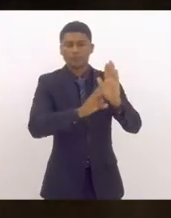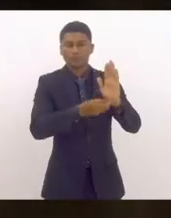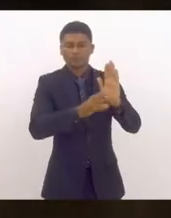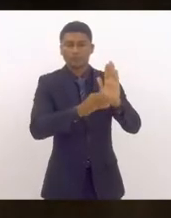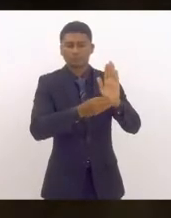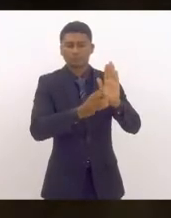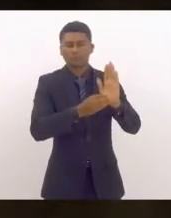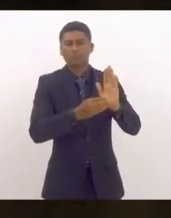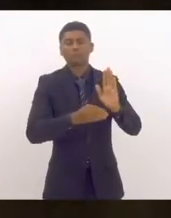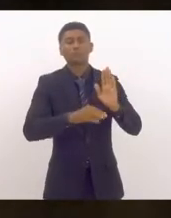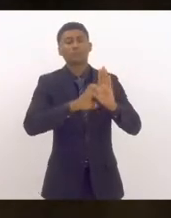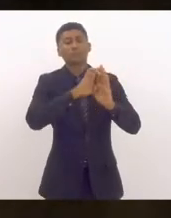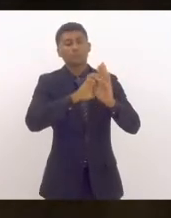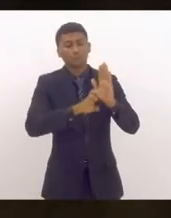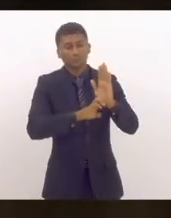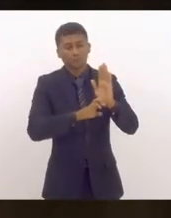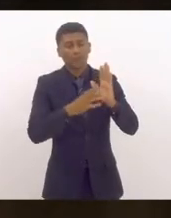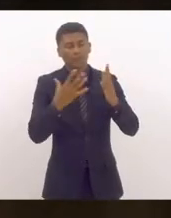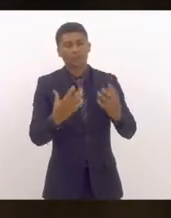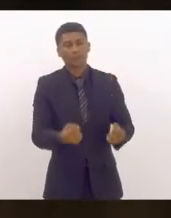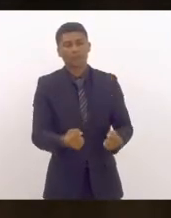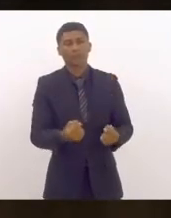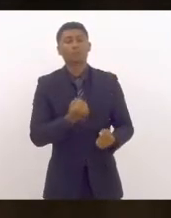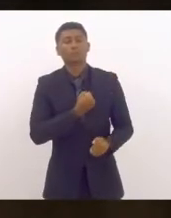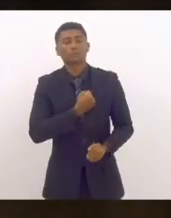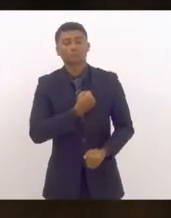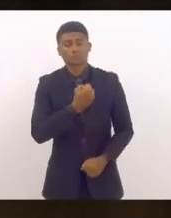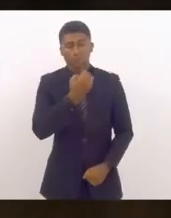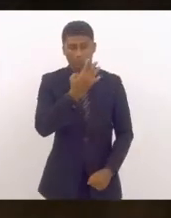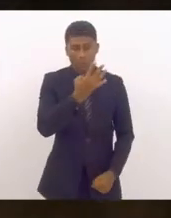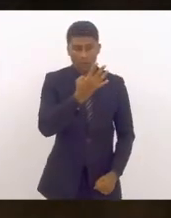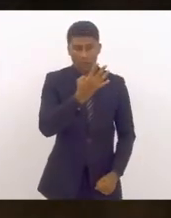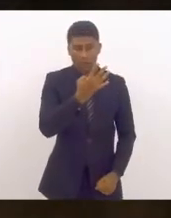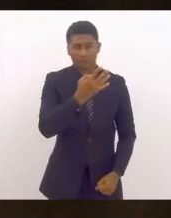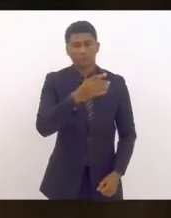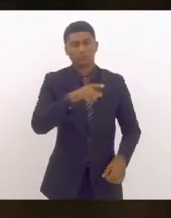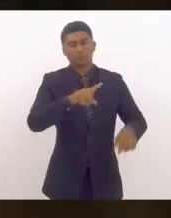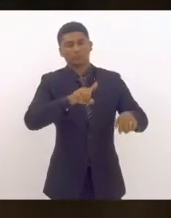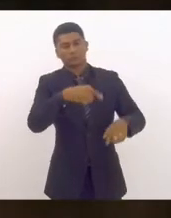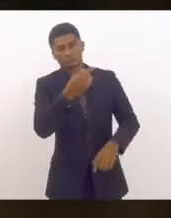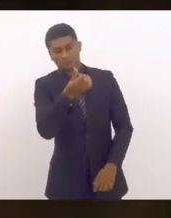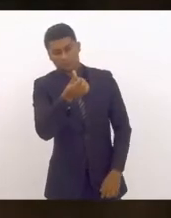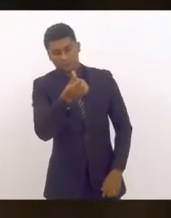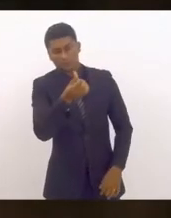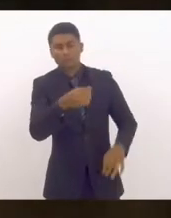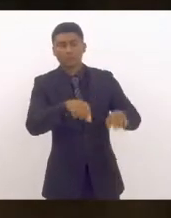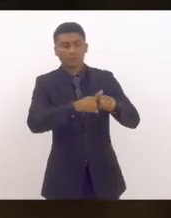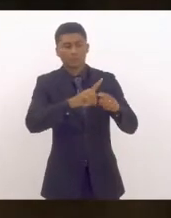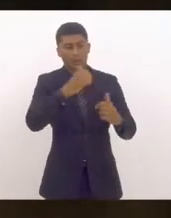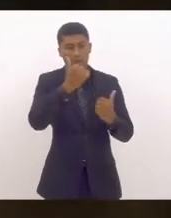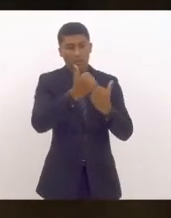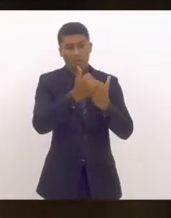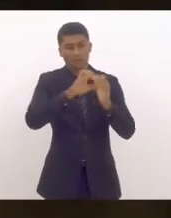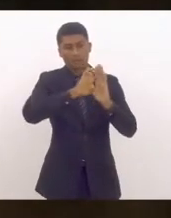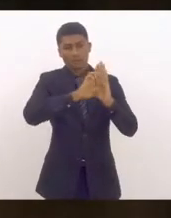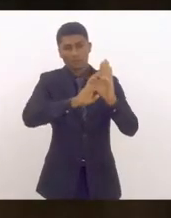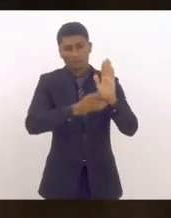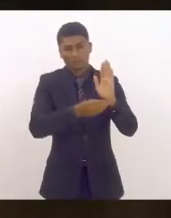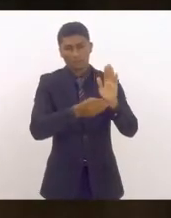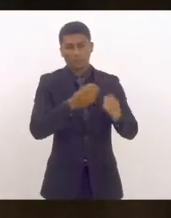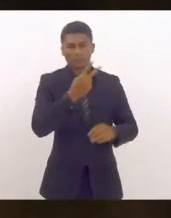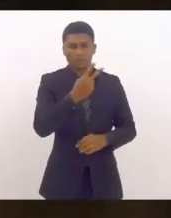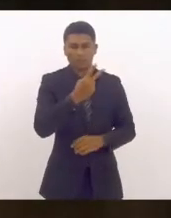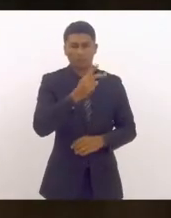de plenários favoráveis às emendas de número 4 e 6, favorável com subemendas às emendas de número 2,